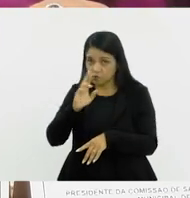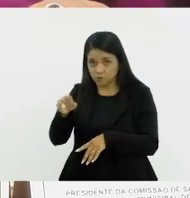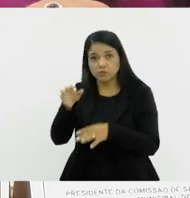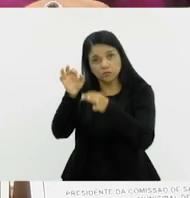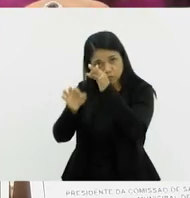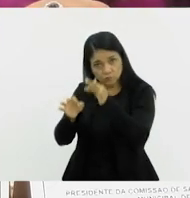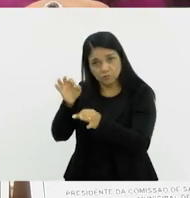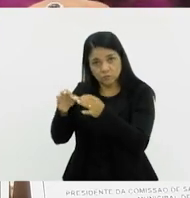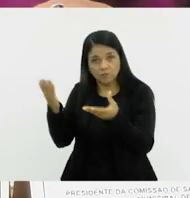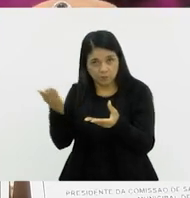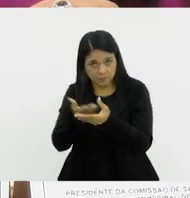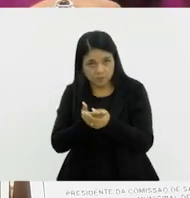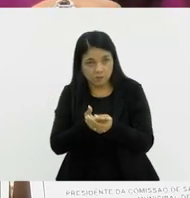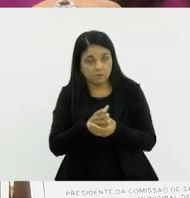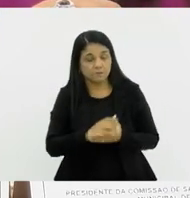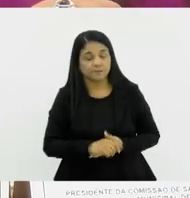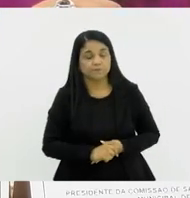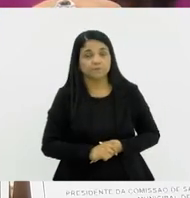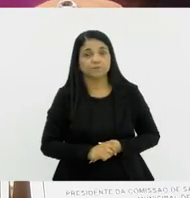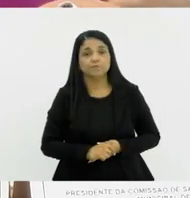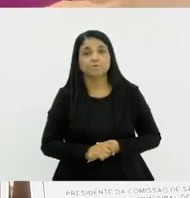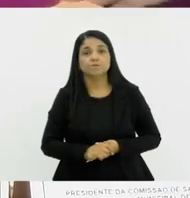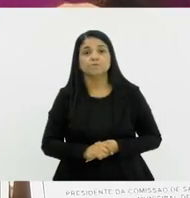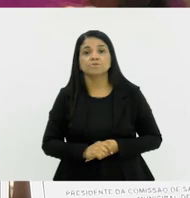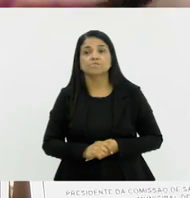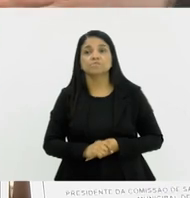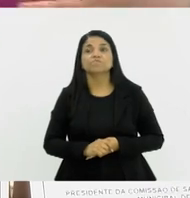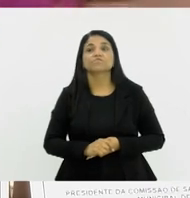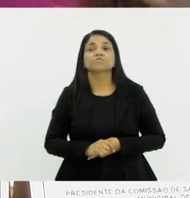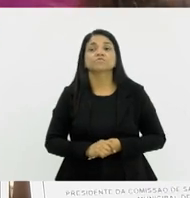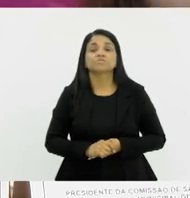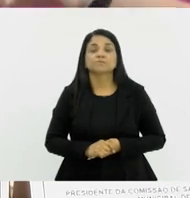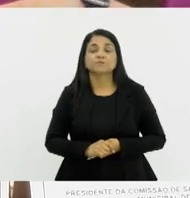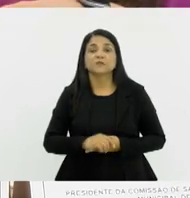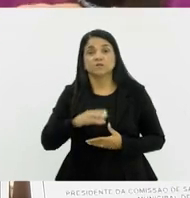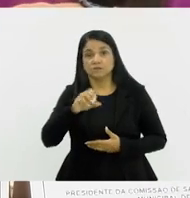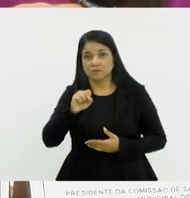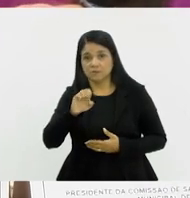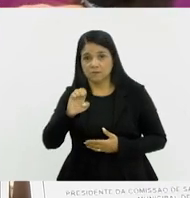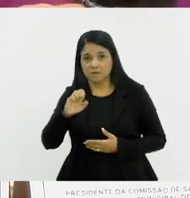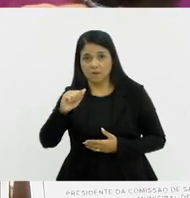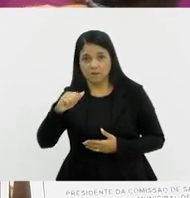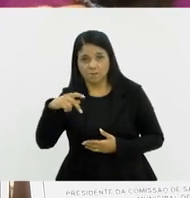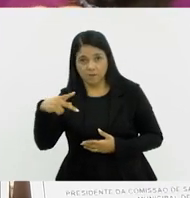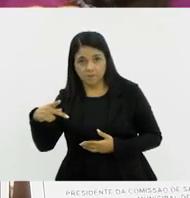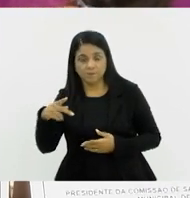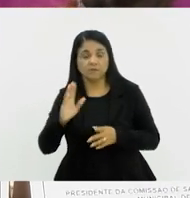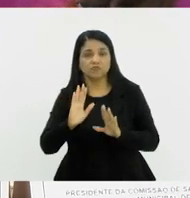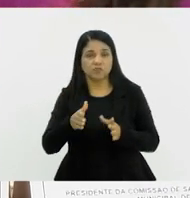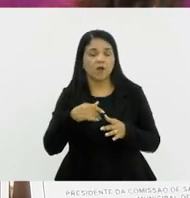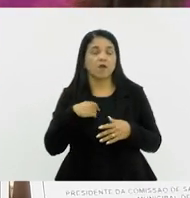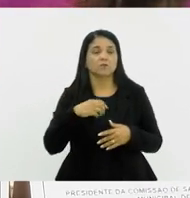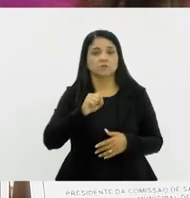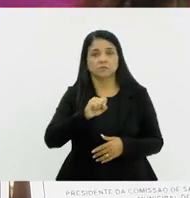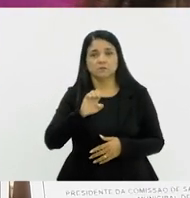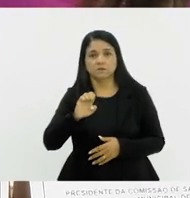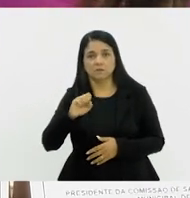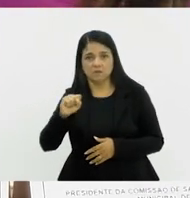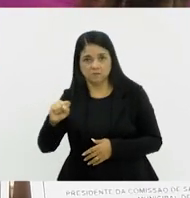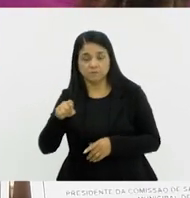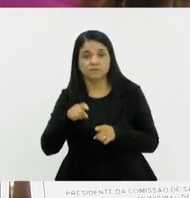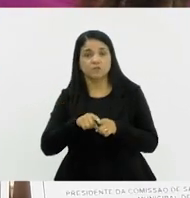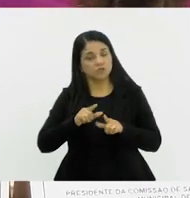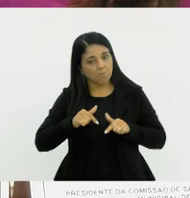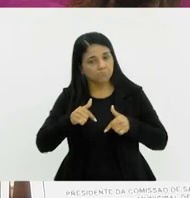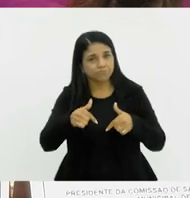ação judicial. A recuperação da unidade móvel no CEAP foi realizada pela SES. CEAP já permitindo a operação,